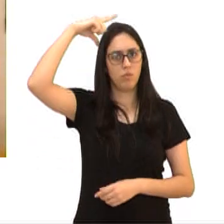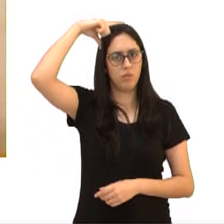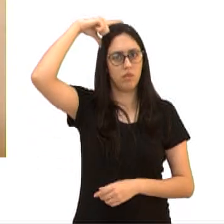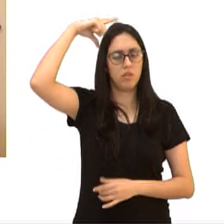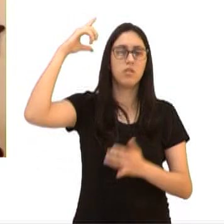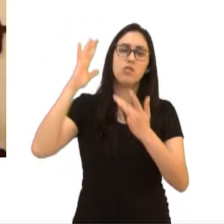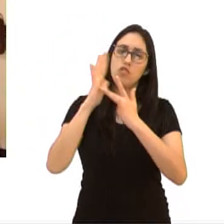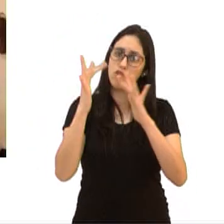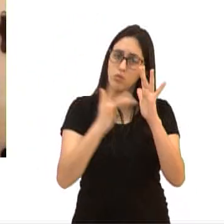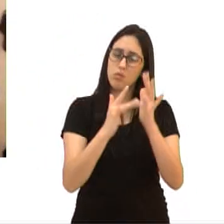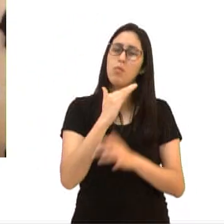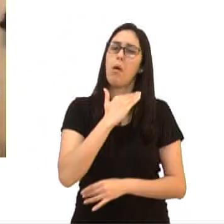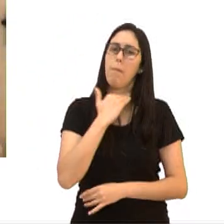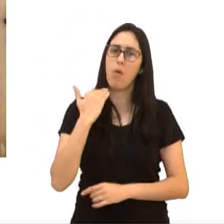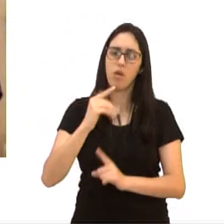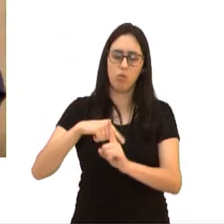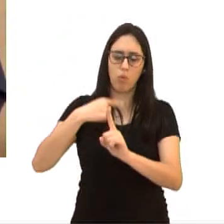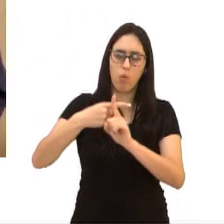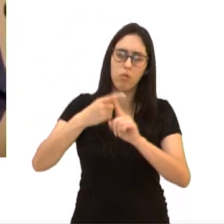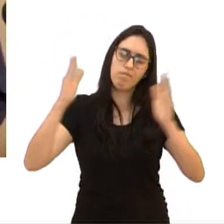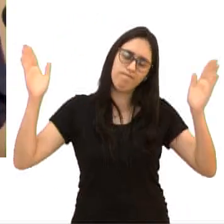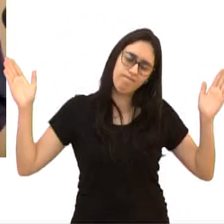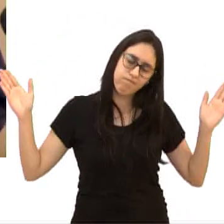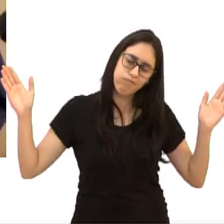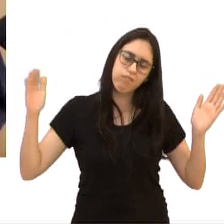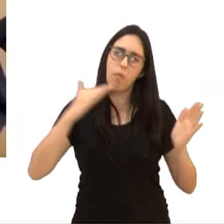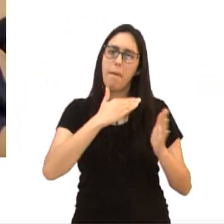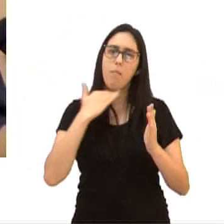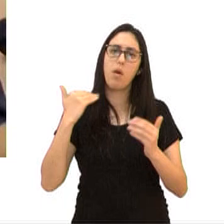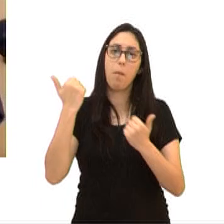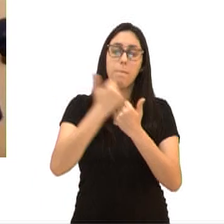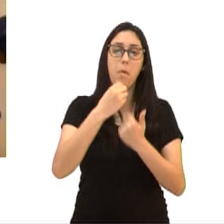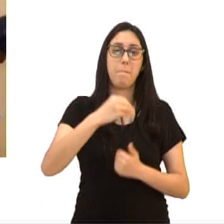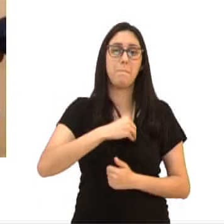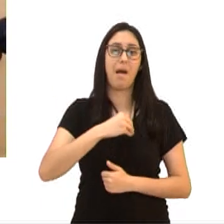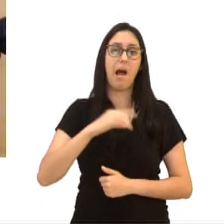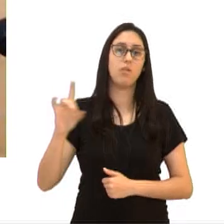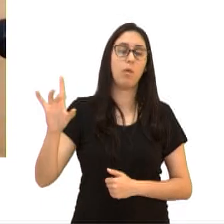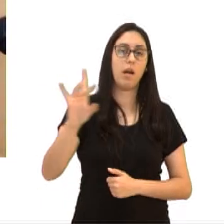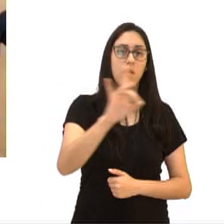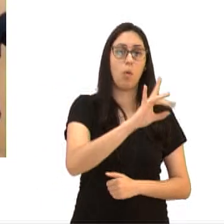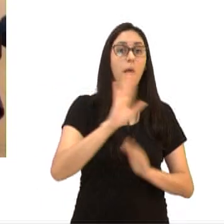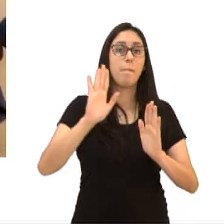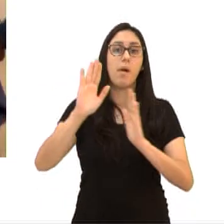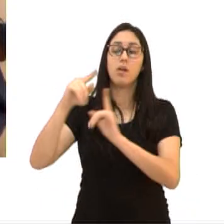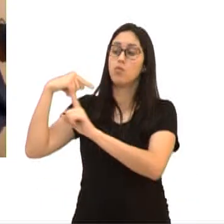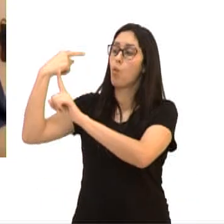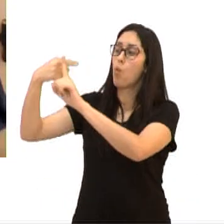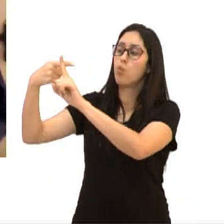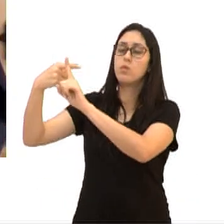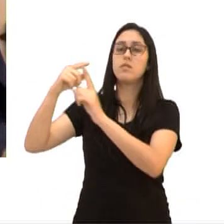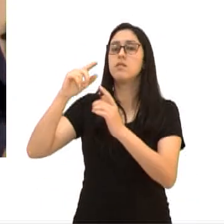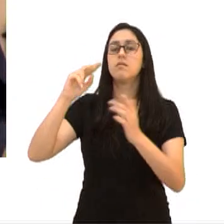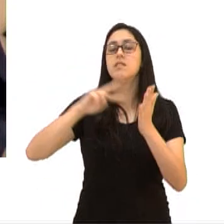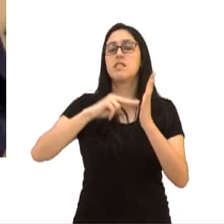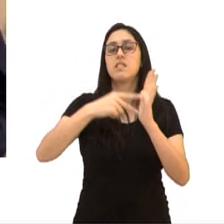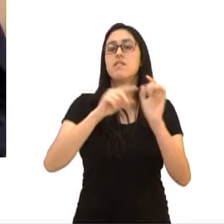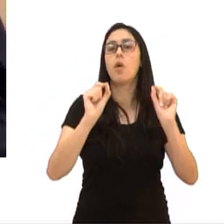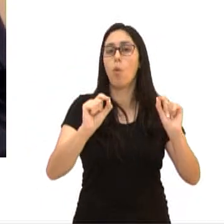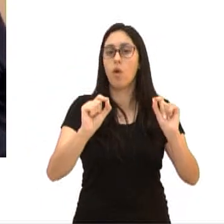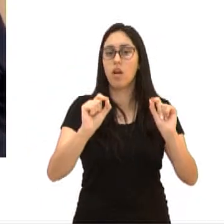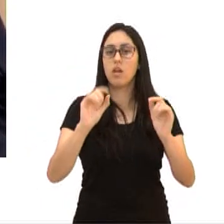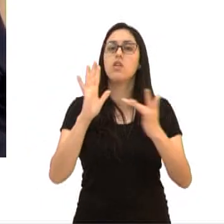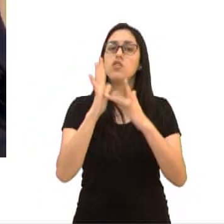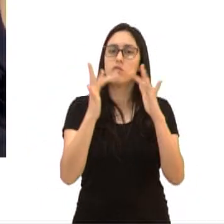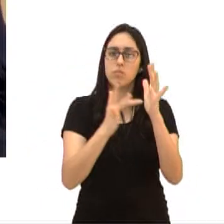Jesus morreu pelos nossos pecados, mas a cruz também significa que Jesus superou